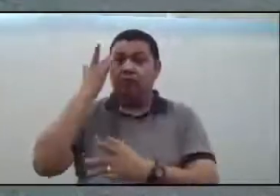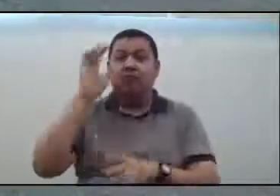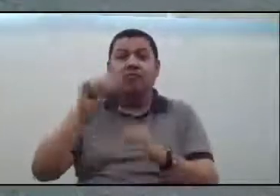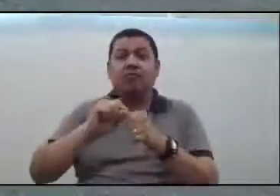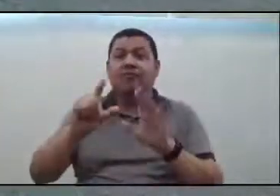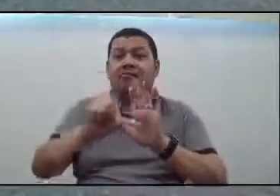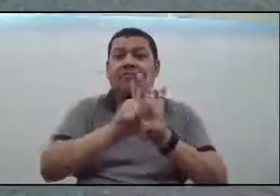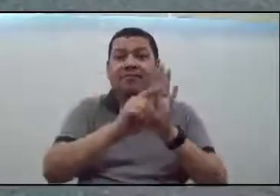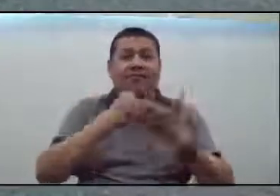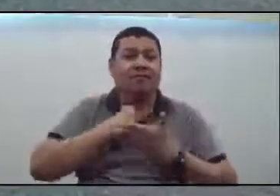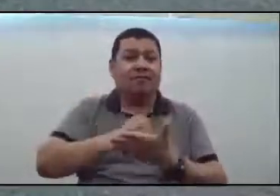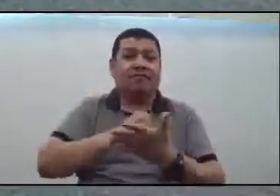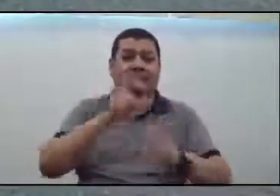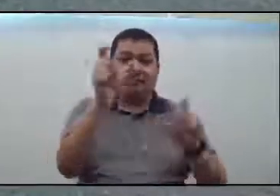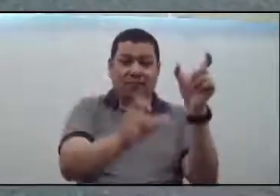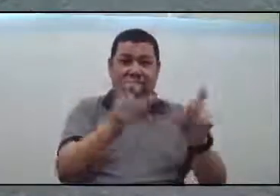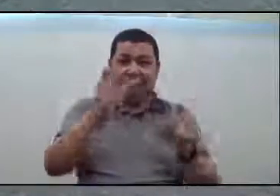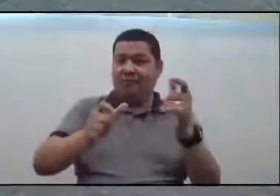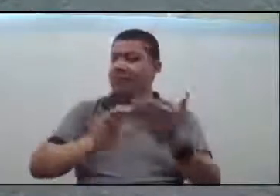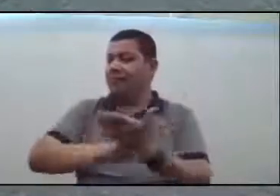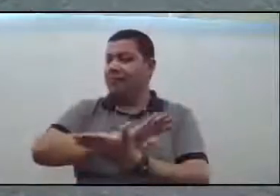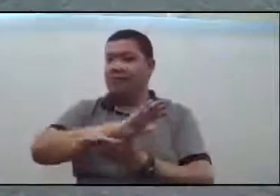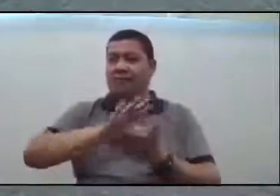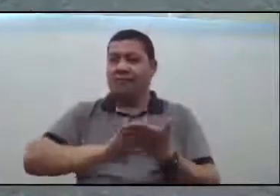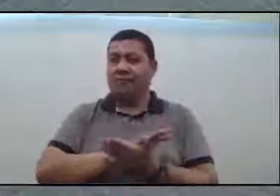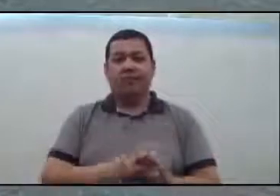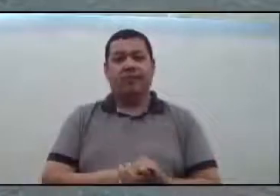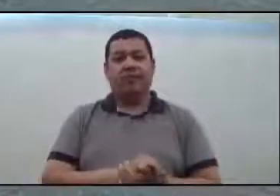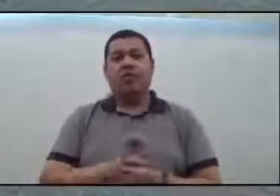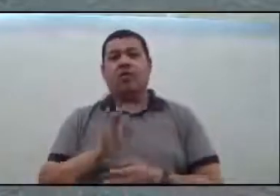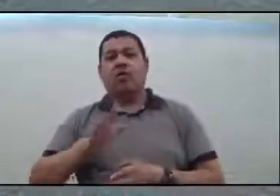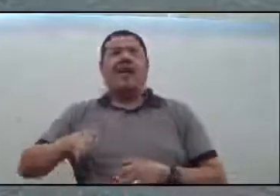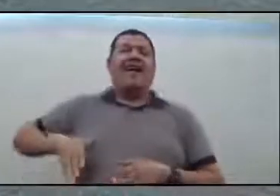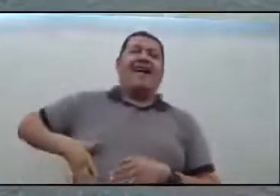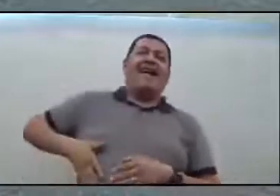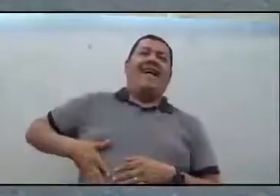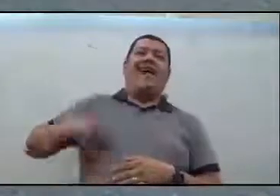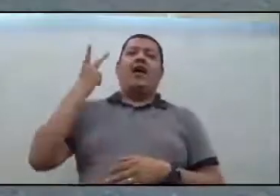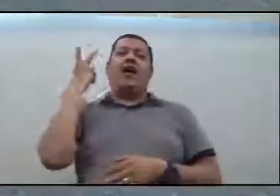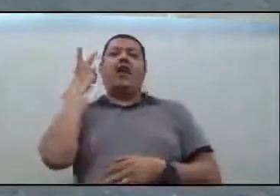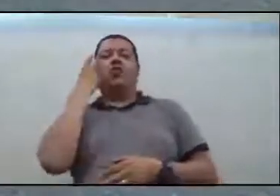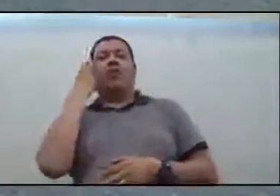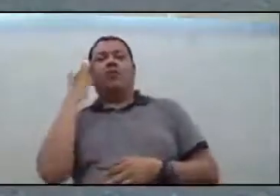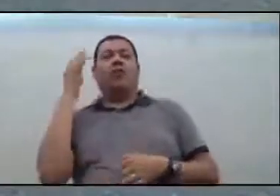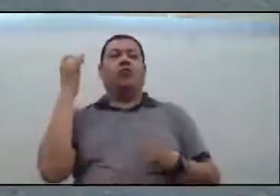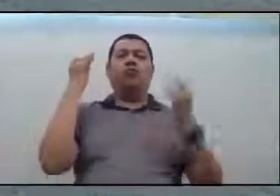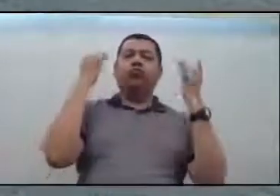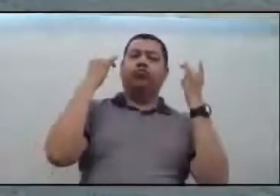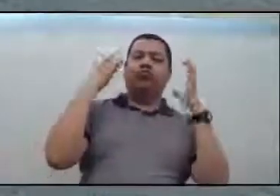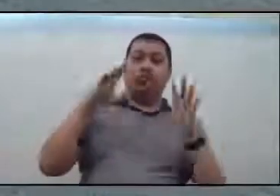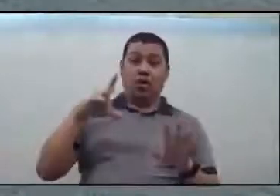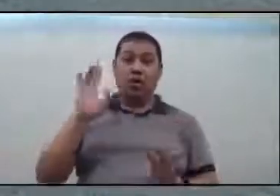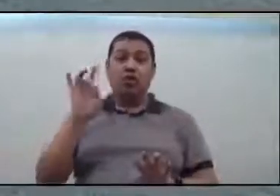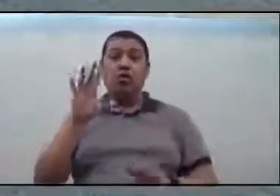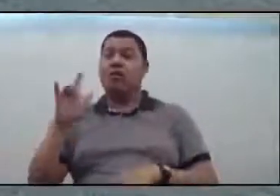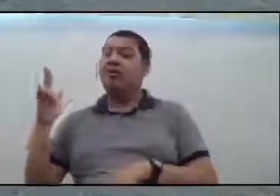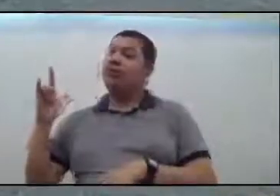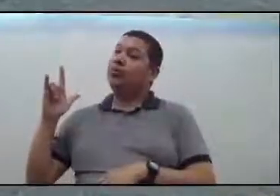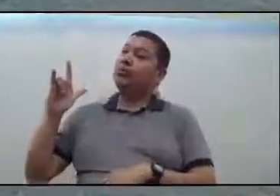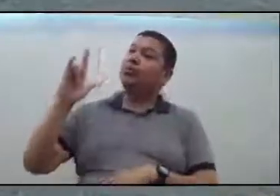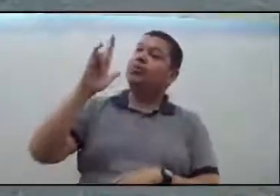para ajudar o povo, só na mordomia, é avião para lá, avião para cá,